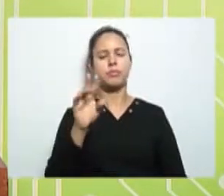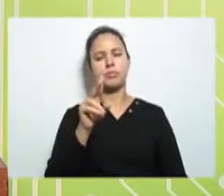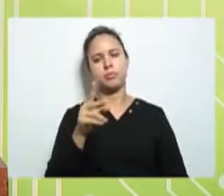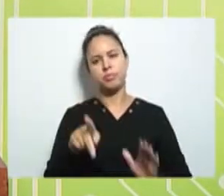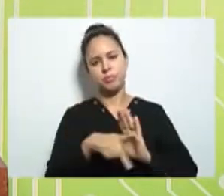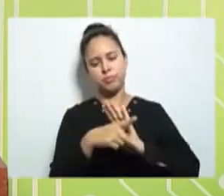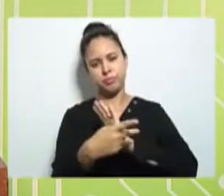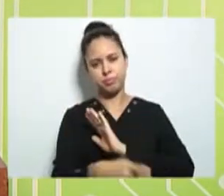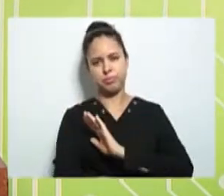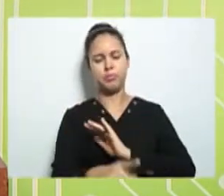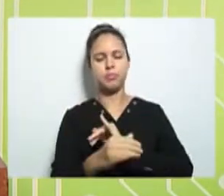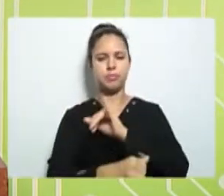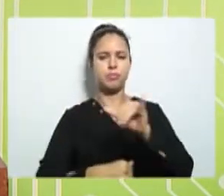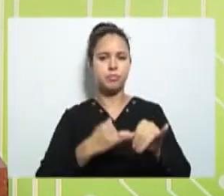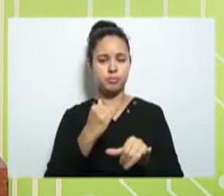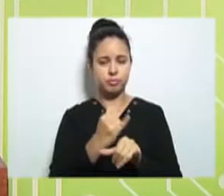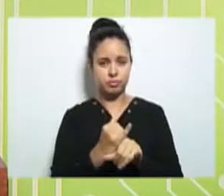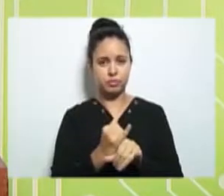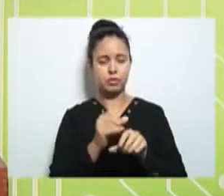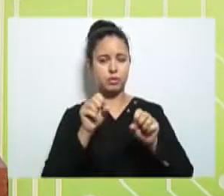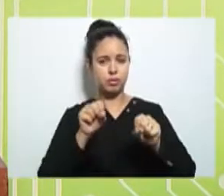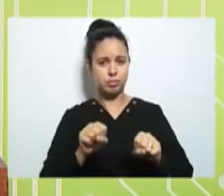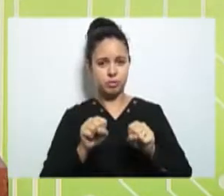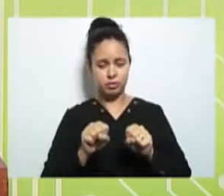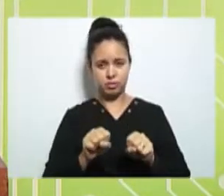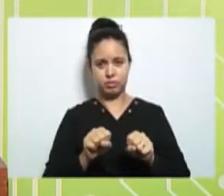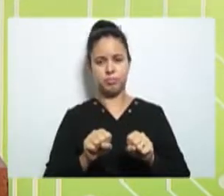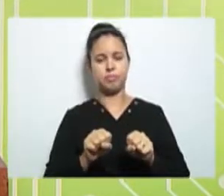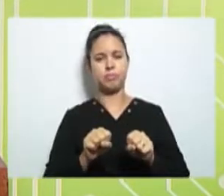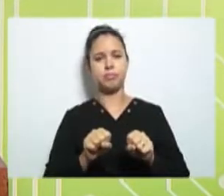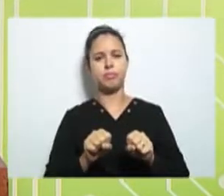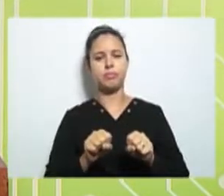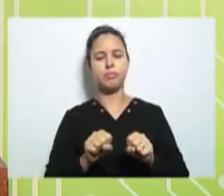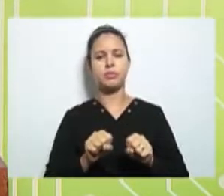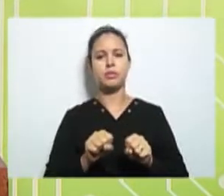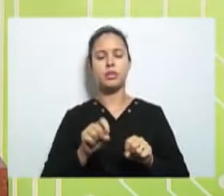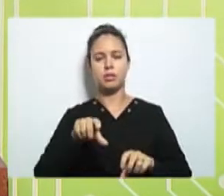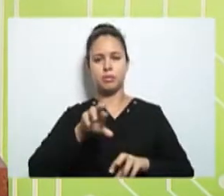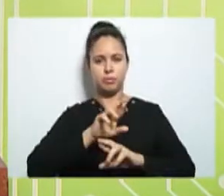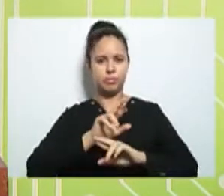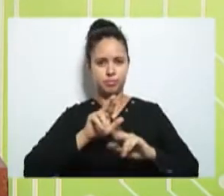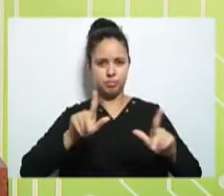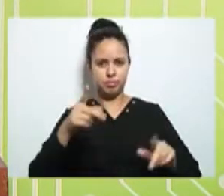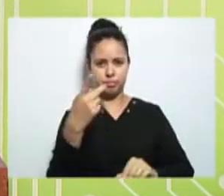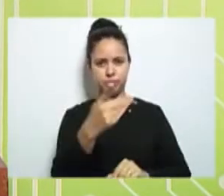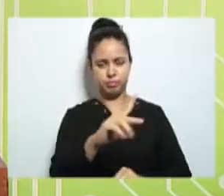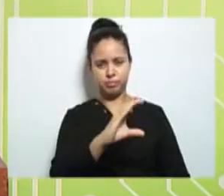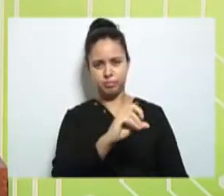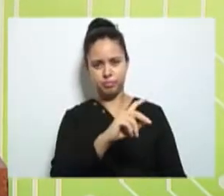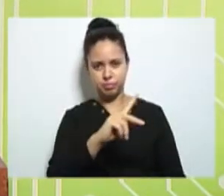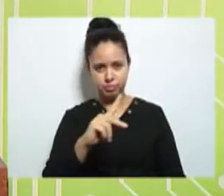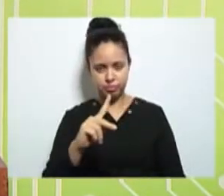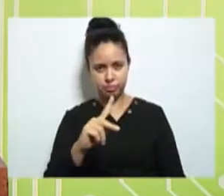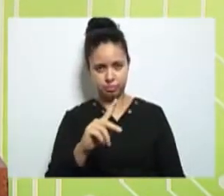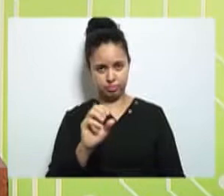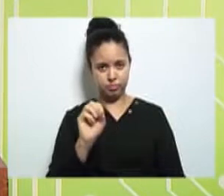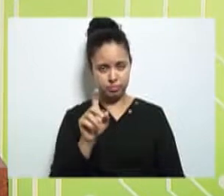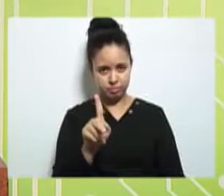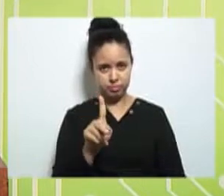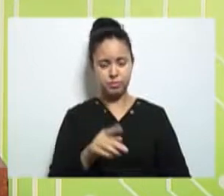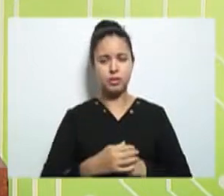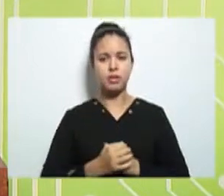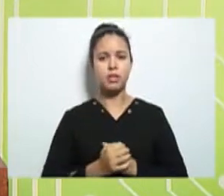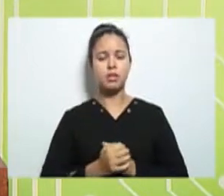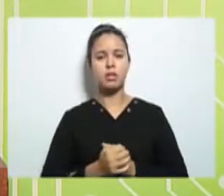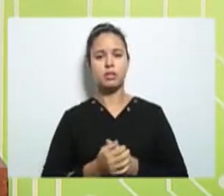informática, ela pode ser, na verdade ela tem que ser, tá? O diferencial da sua cooperativa, beleza? E aí,